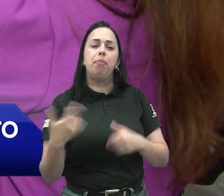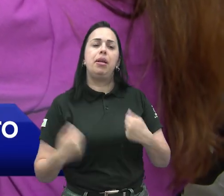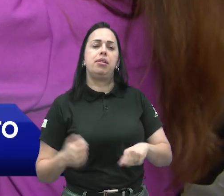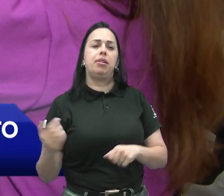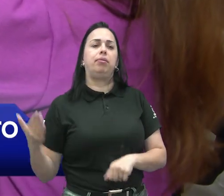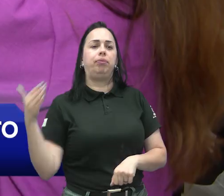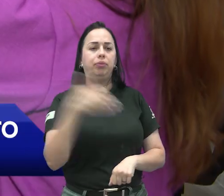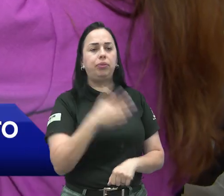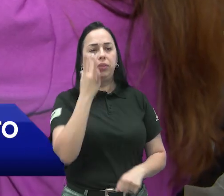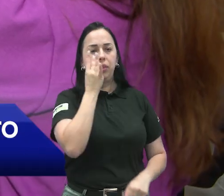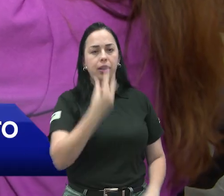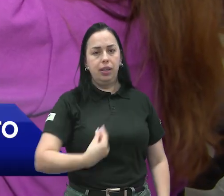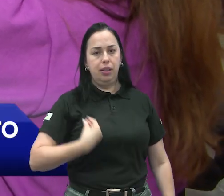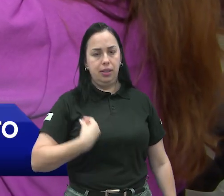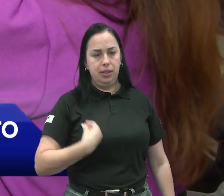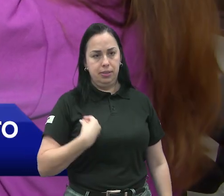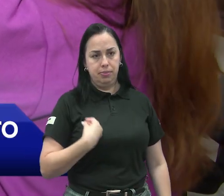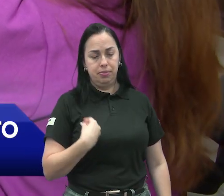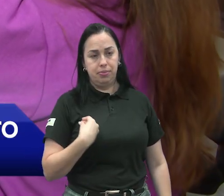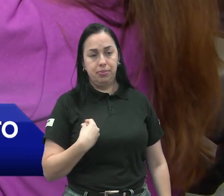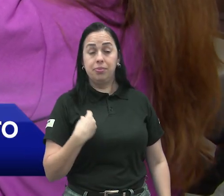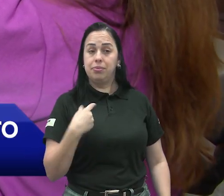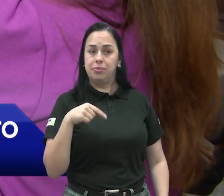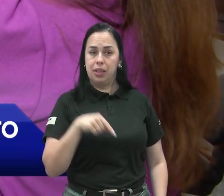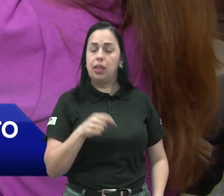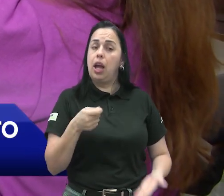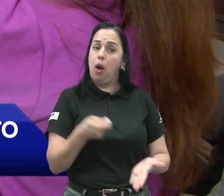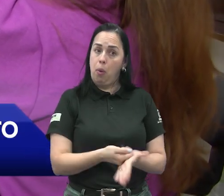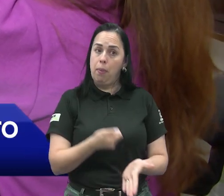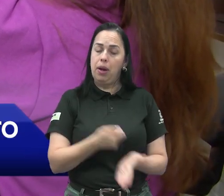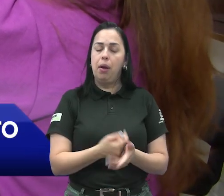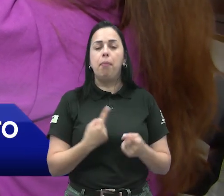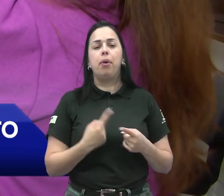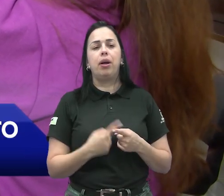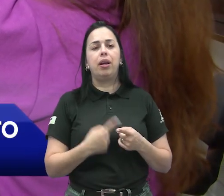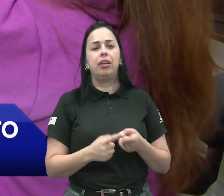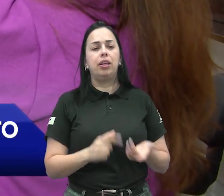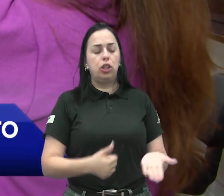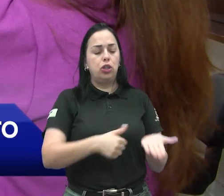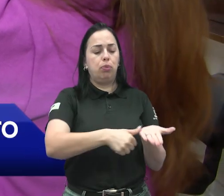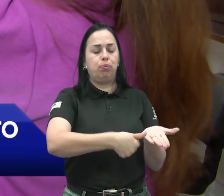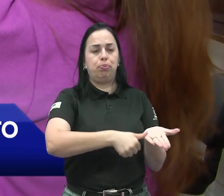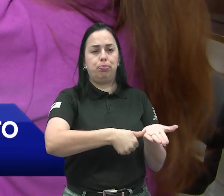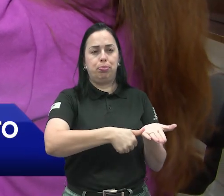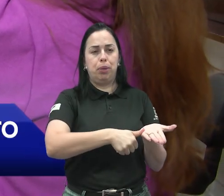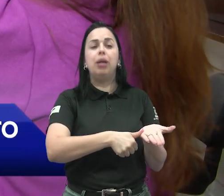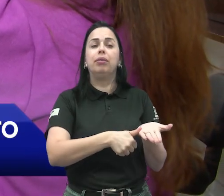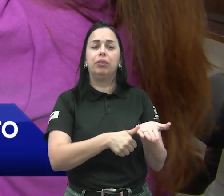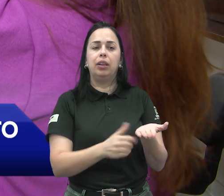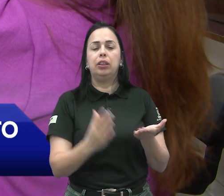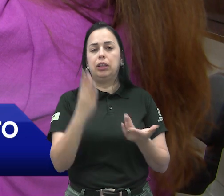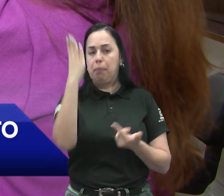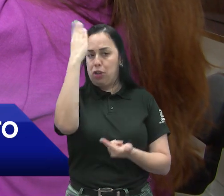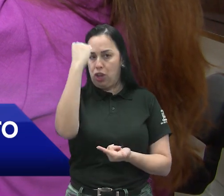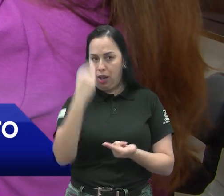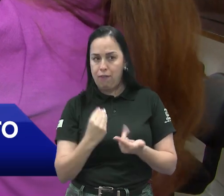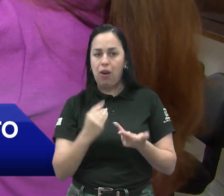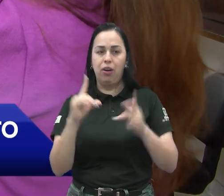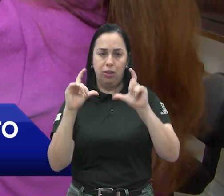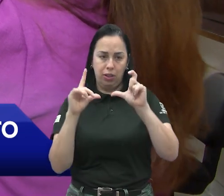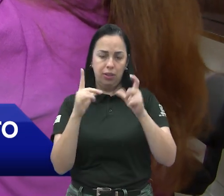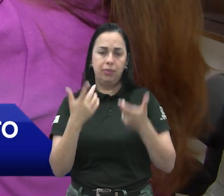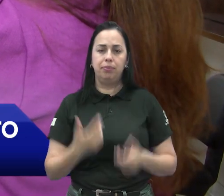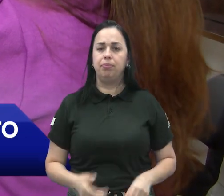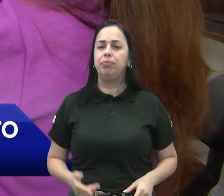tem a biometria, vão precisar comparecer presencialmente no cartório obrigatoriamente, porque a gente faz a coleta da biometria, tira